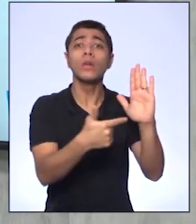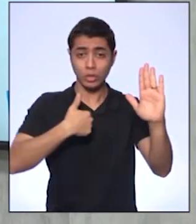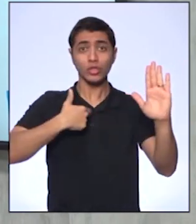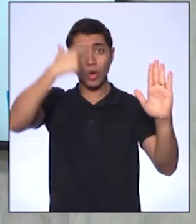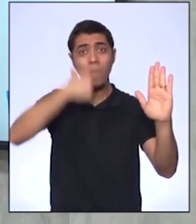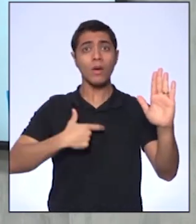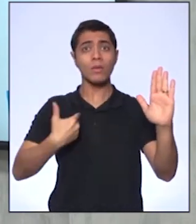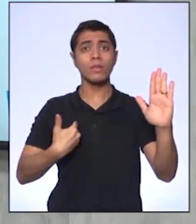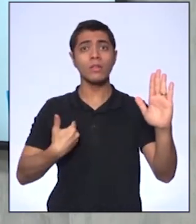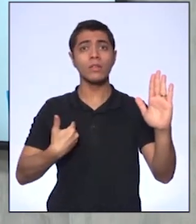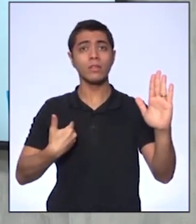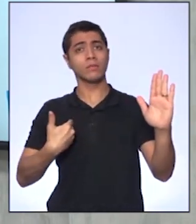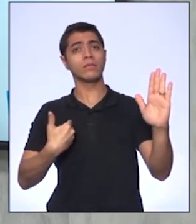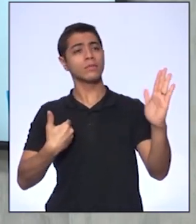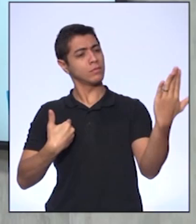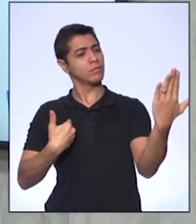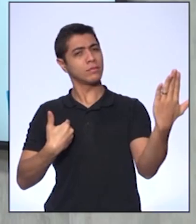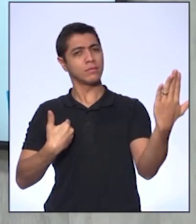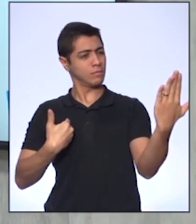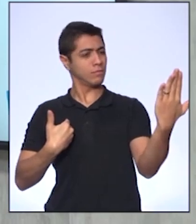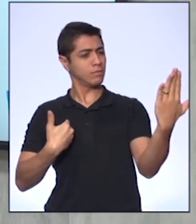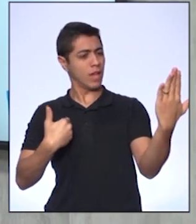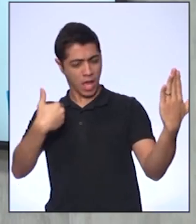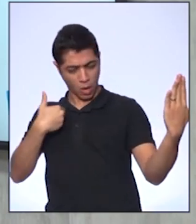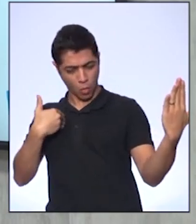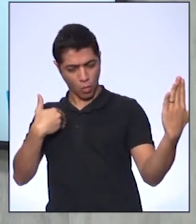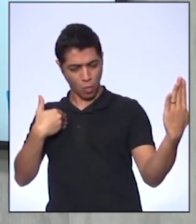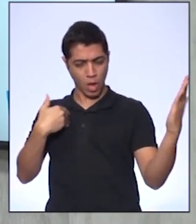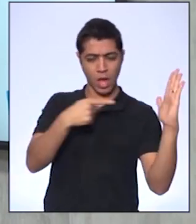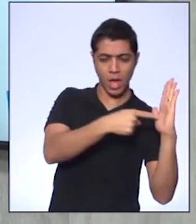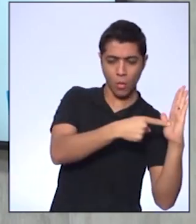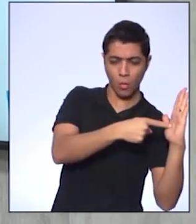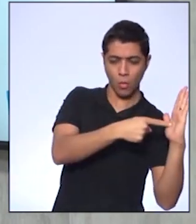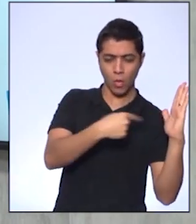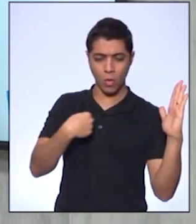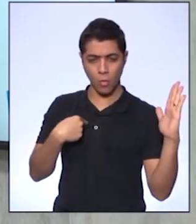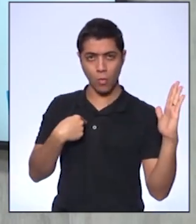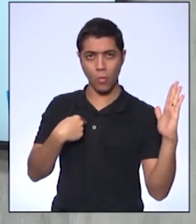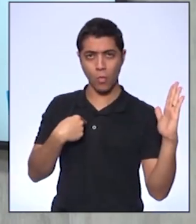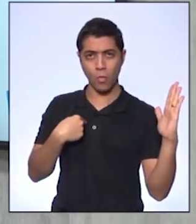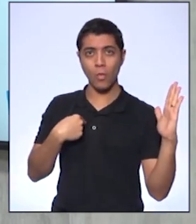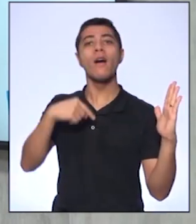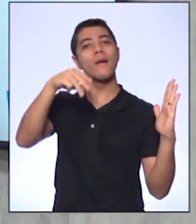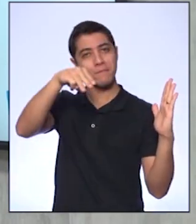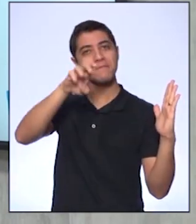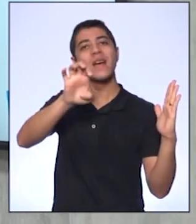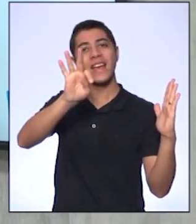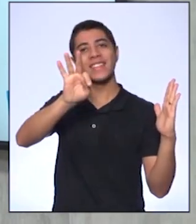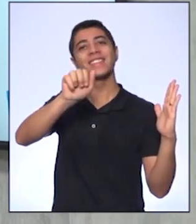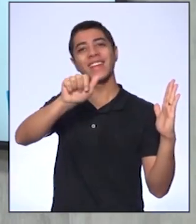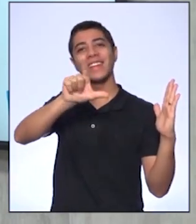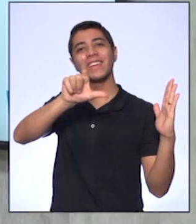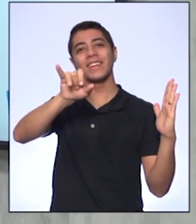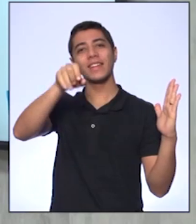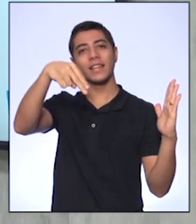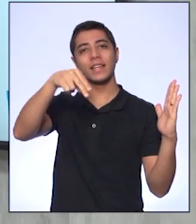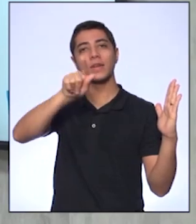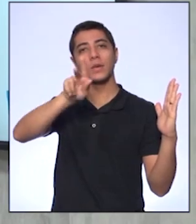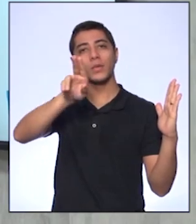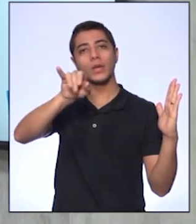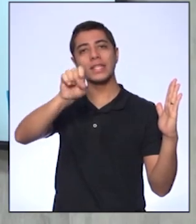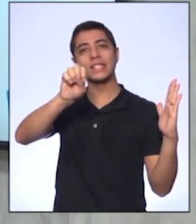o pintor pintando o momento em que ele pinta ele mesmo. Se você agora conseguiu entender o que eu disse e ainda não